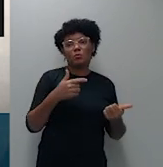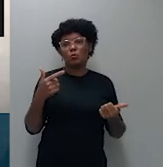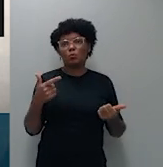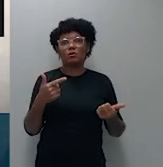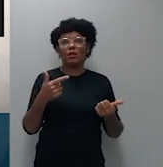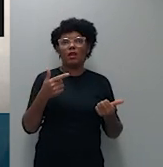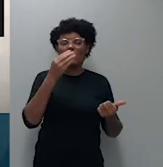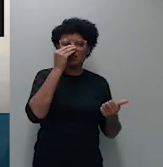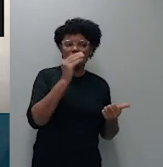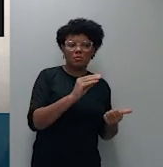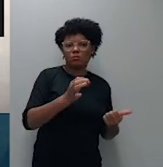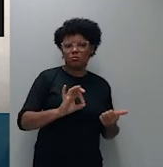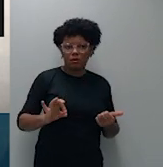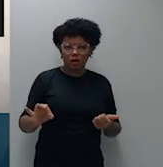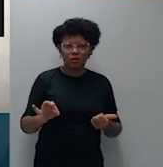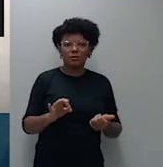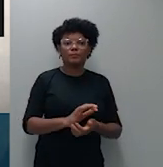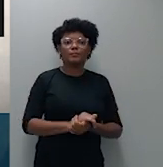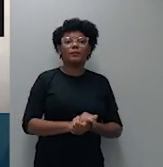ajuizada